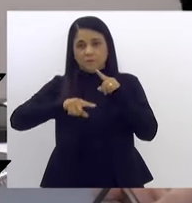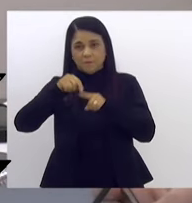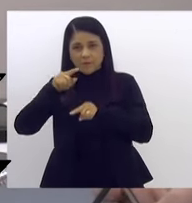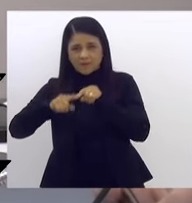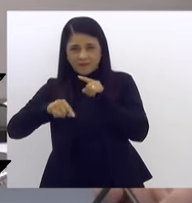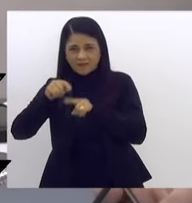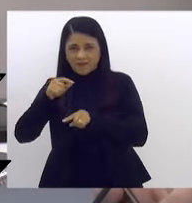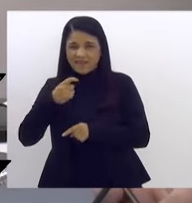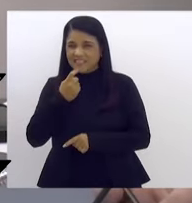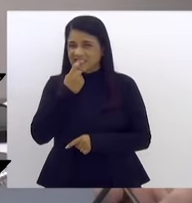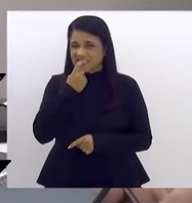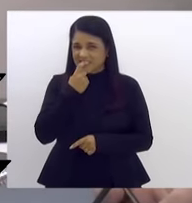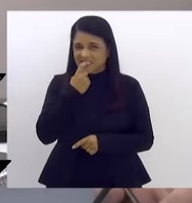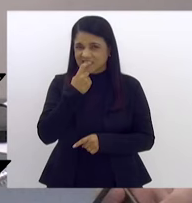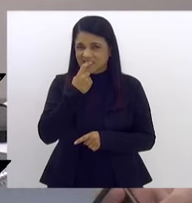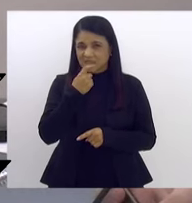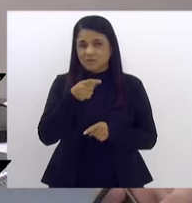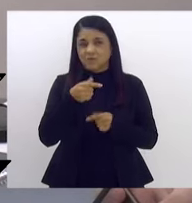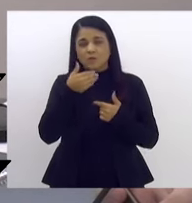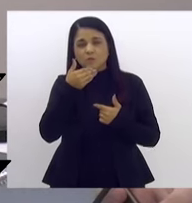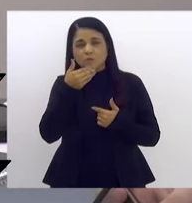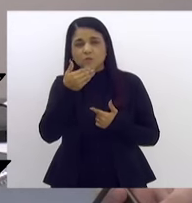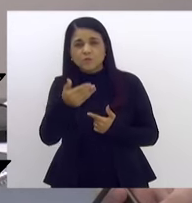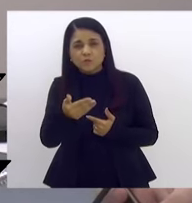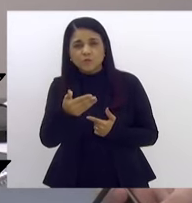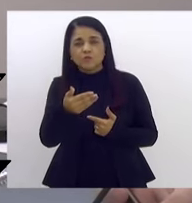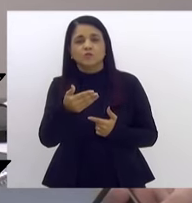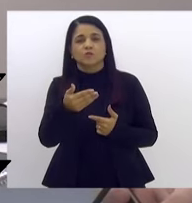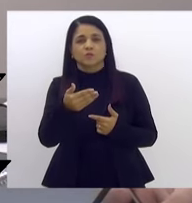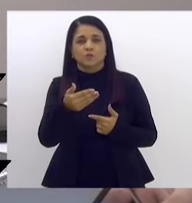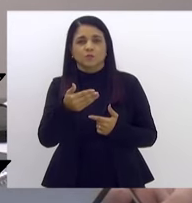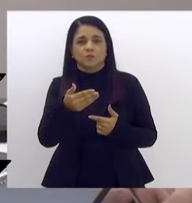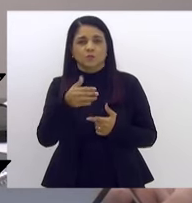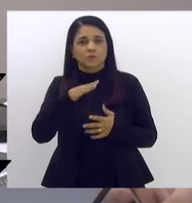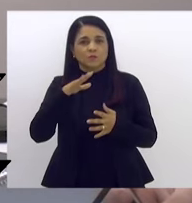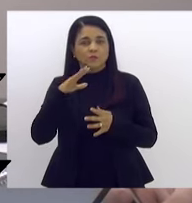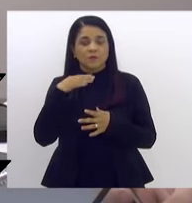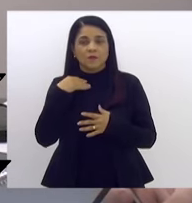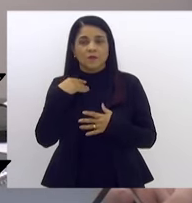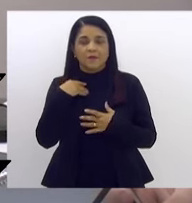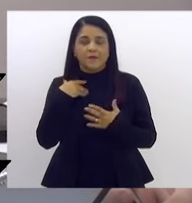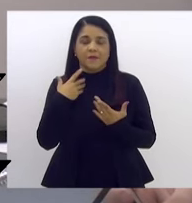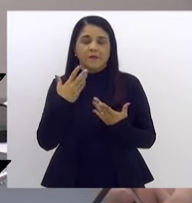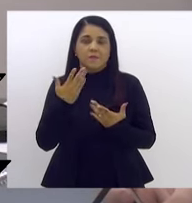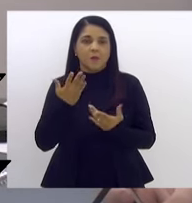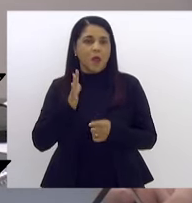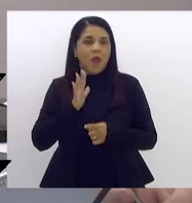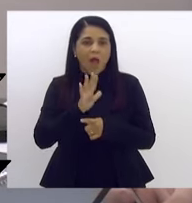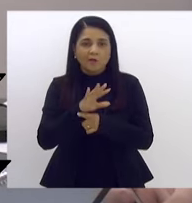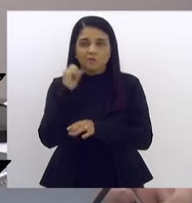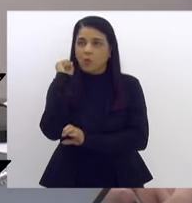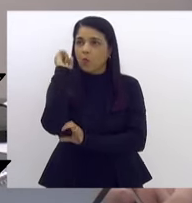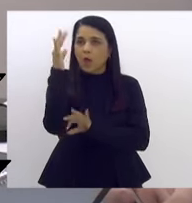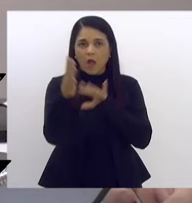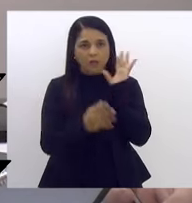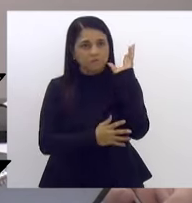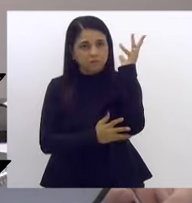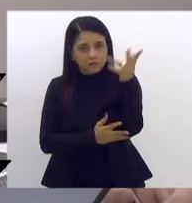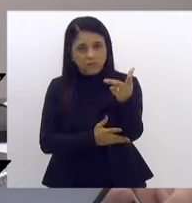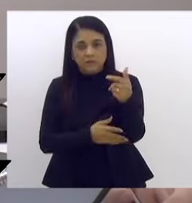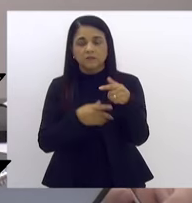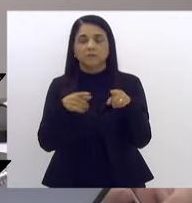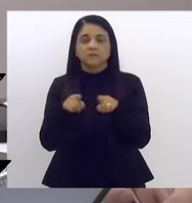plástico enfim que que há um apelo muito grande no aspecto ambiental mais uma interferência direta na iniciativa